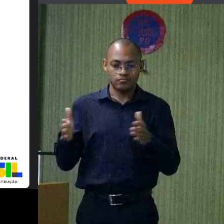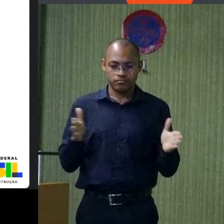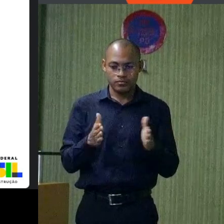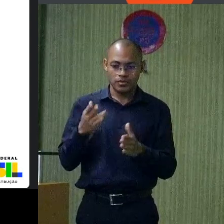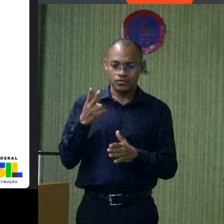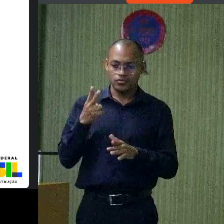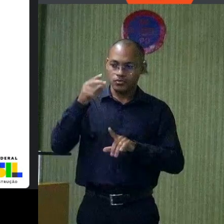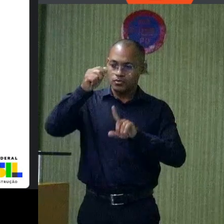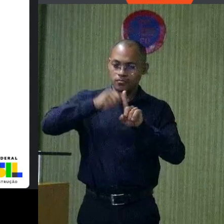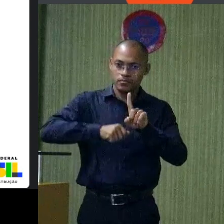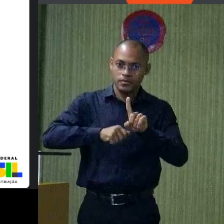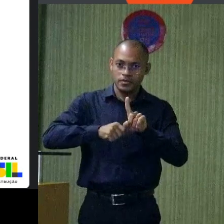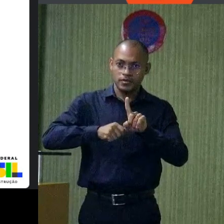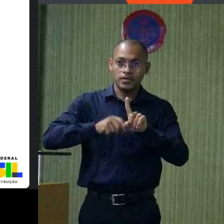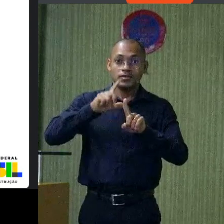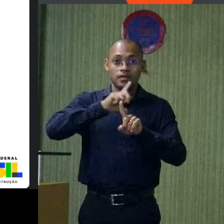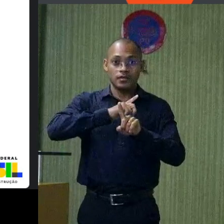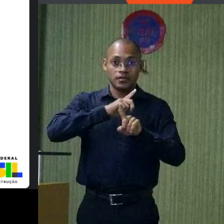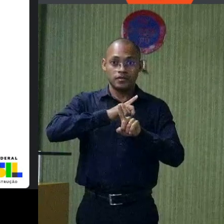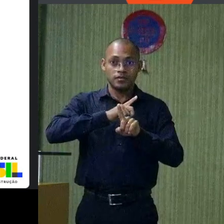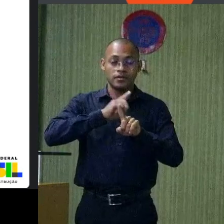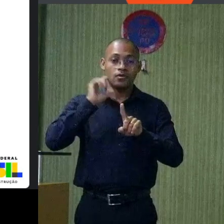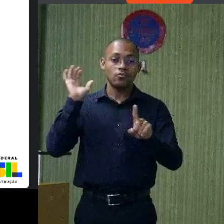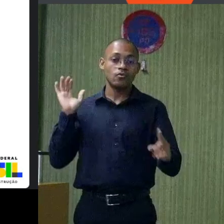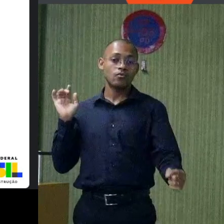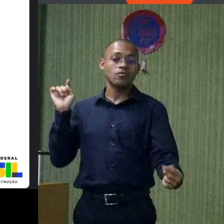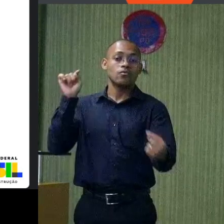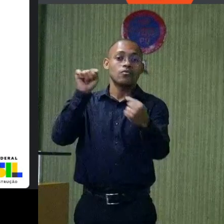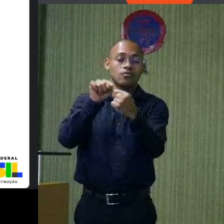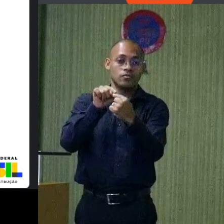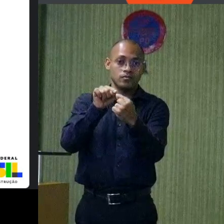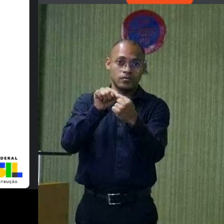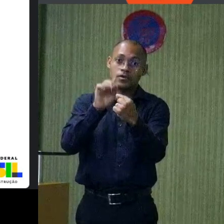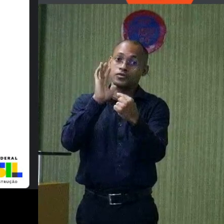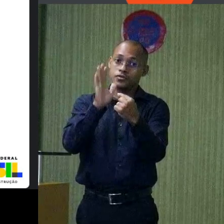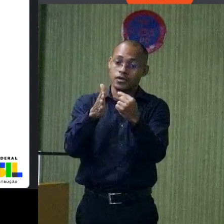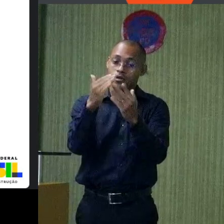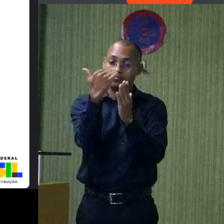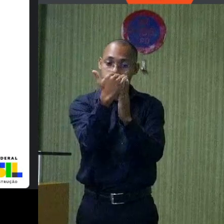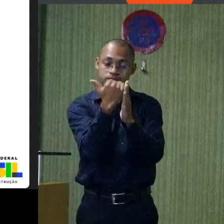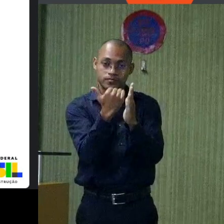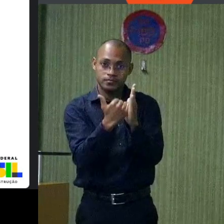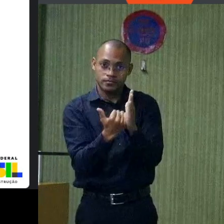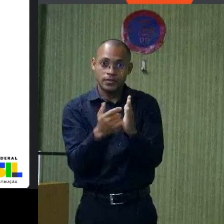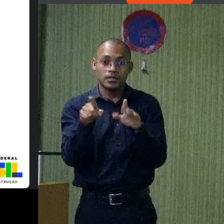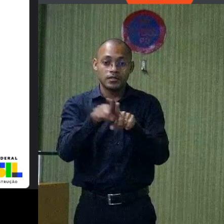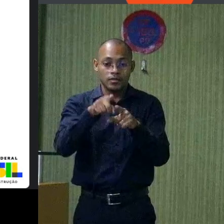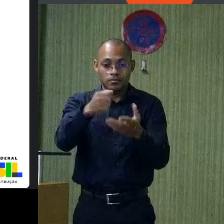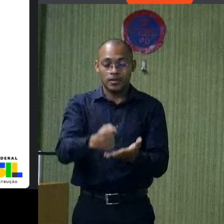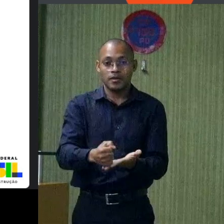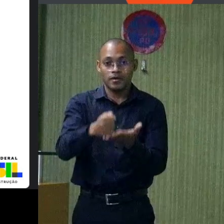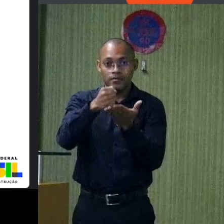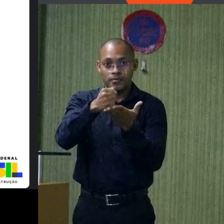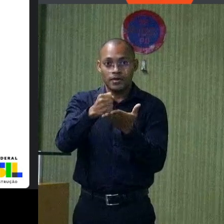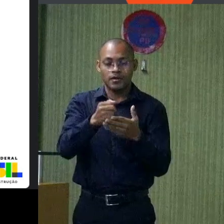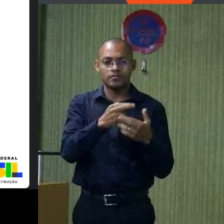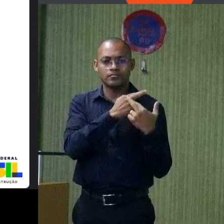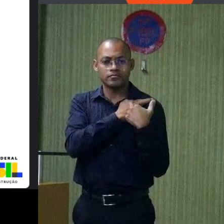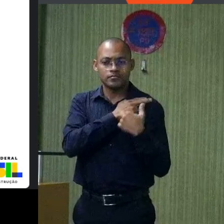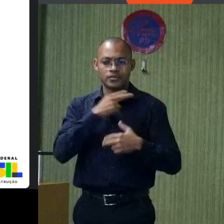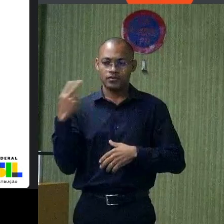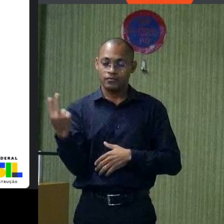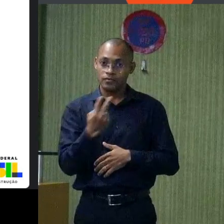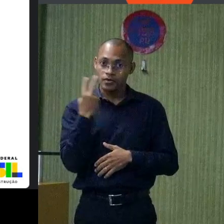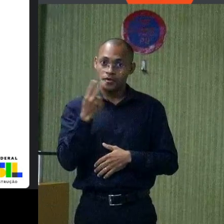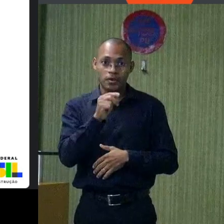eh estabelecer os indicadores das metas previstas no anexo né e apoiada definição de valores de referência